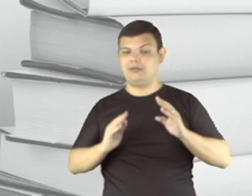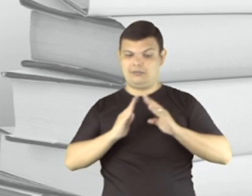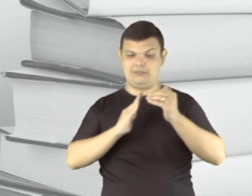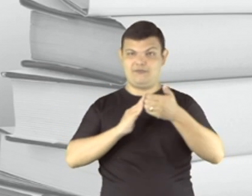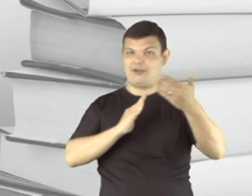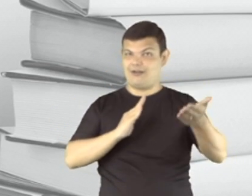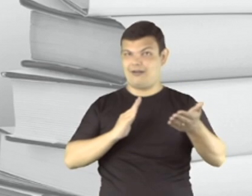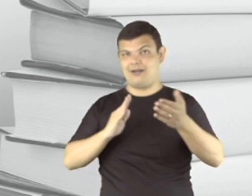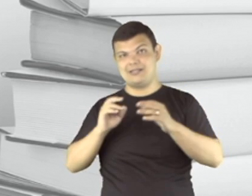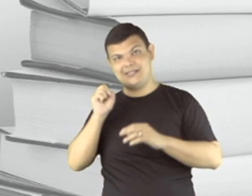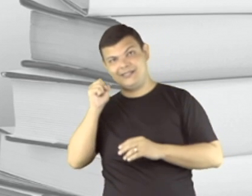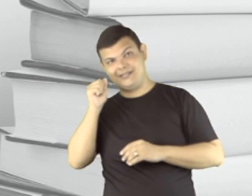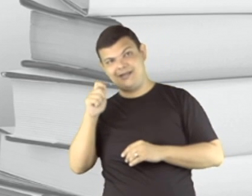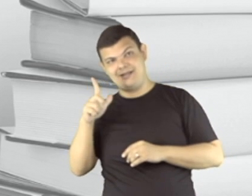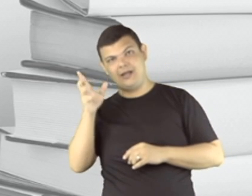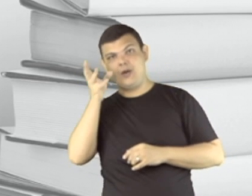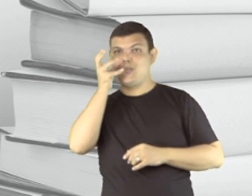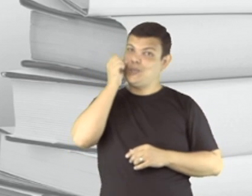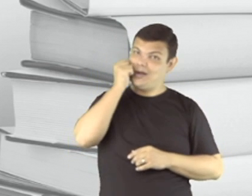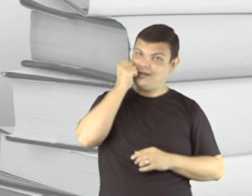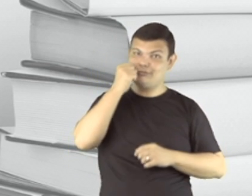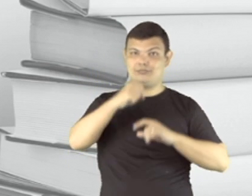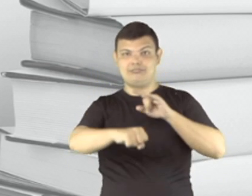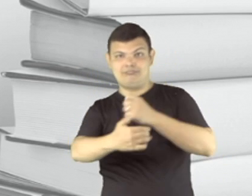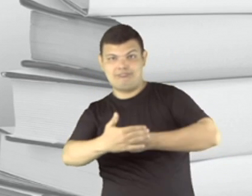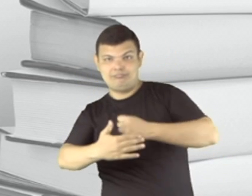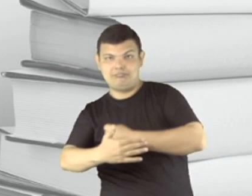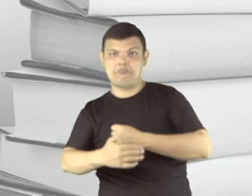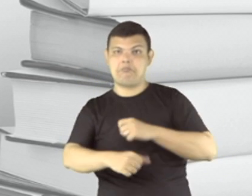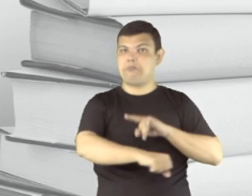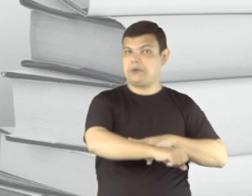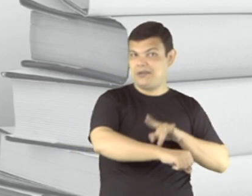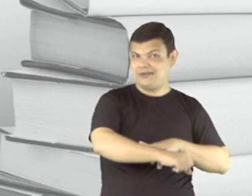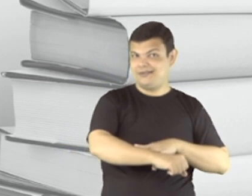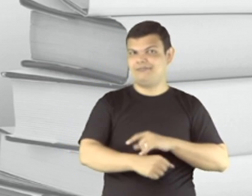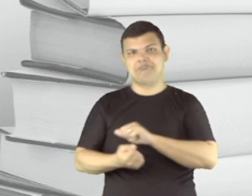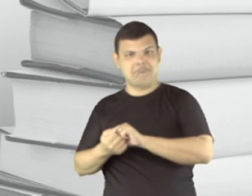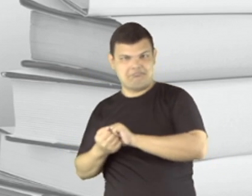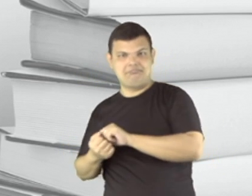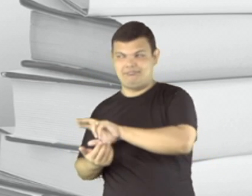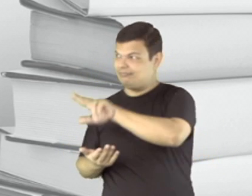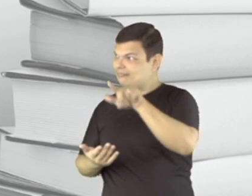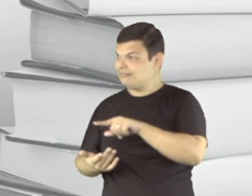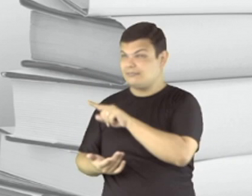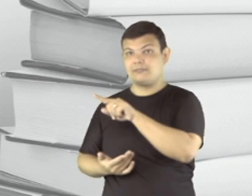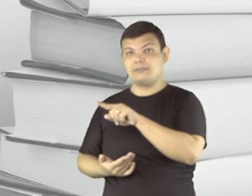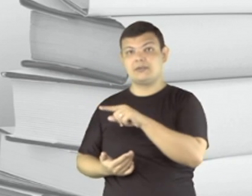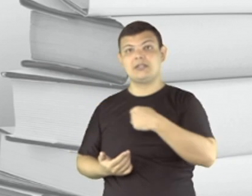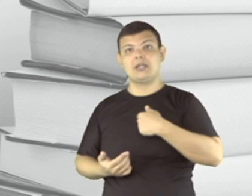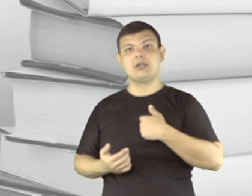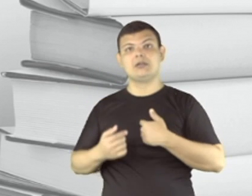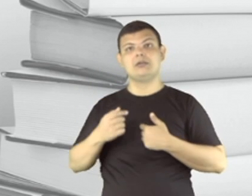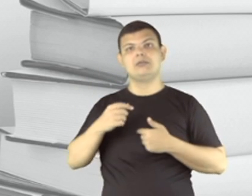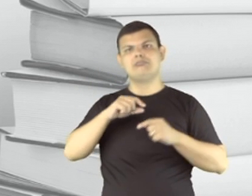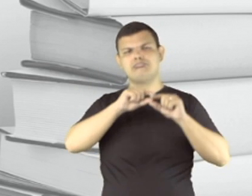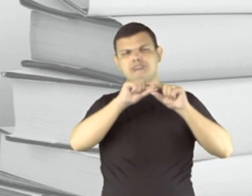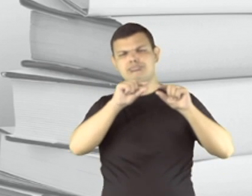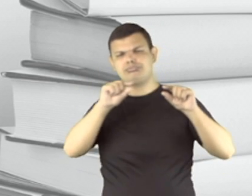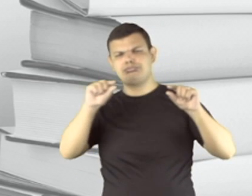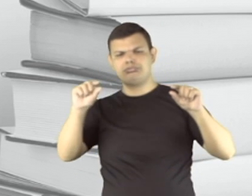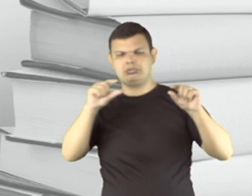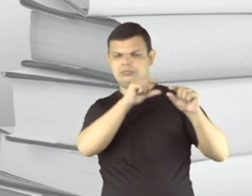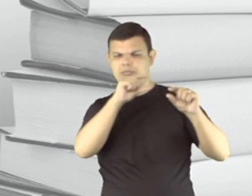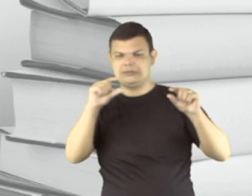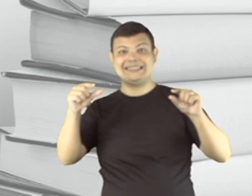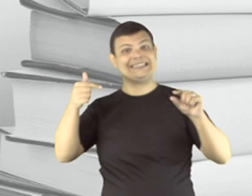pátio, eu tenho sala, quarto, cozinha, banheiro e área de serviço. E aqui eu tenho, olha, 7